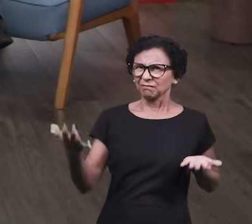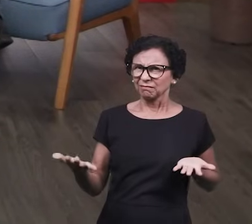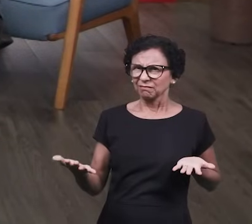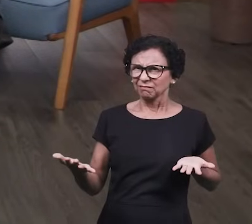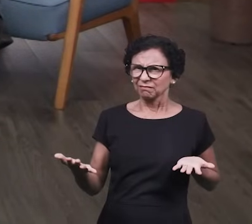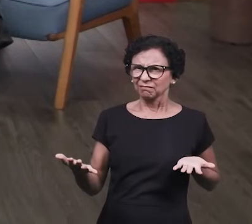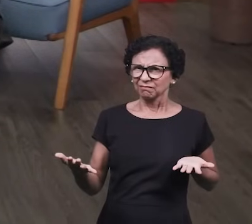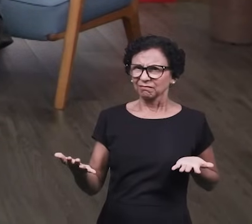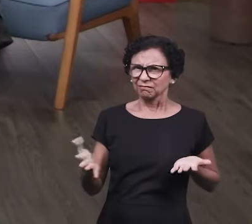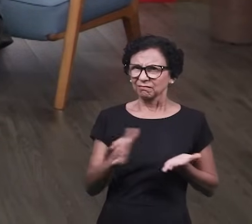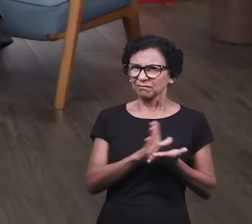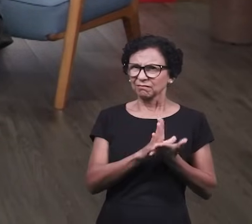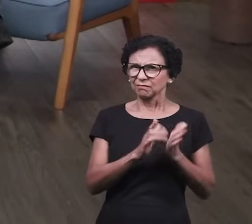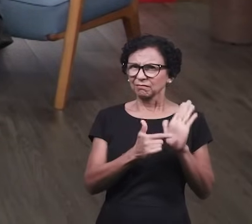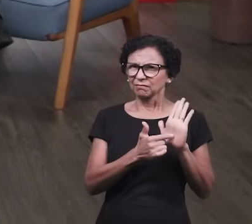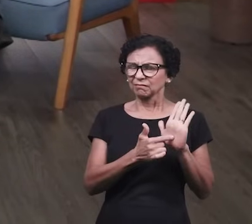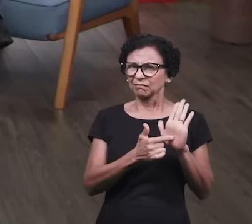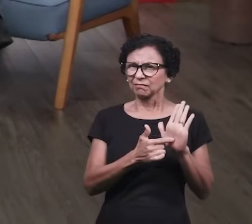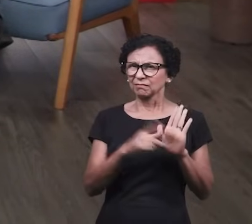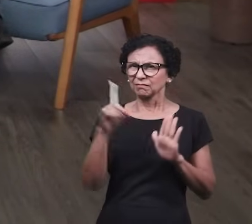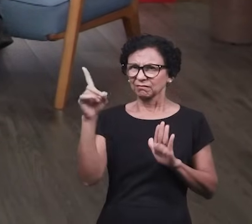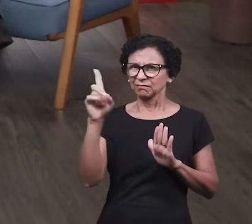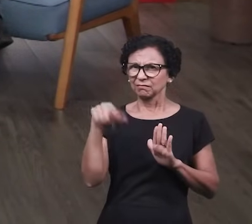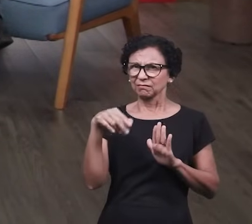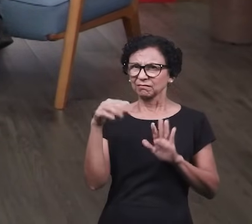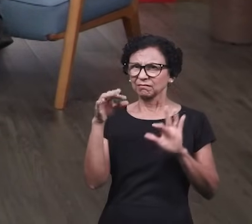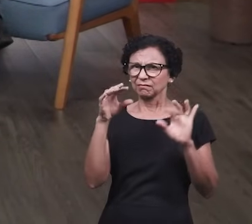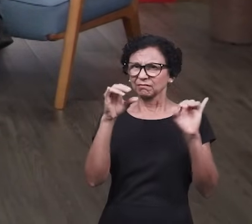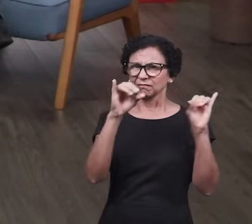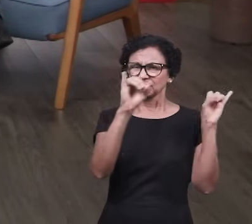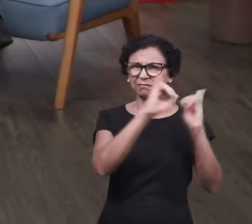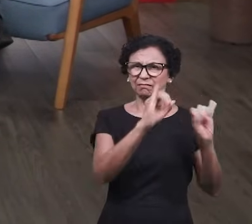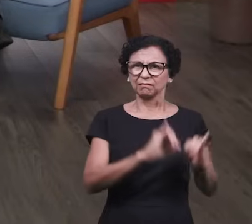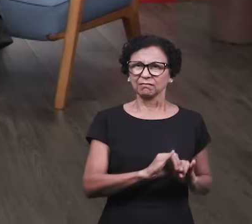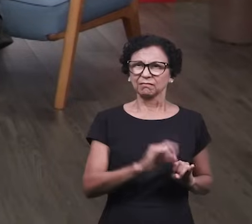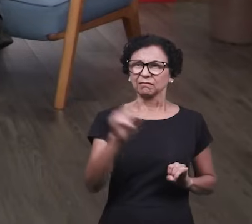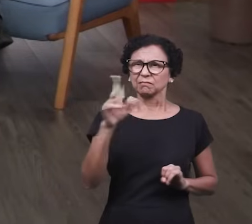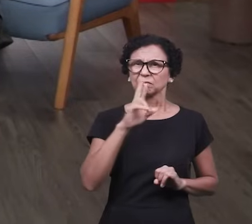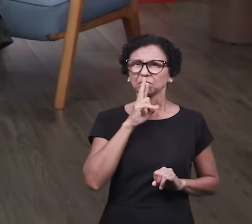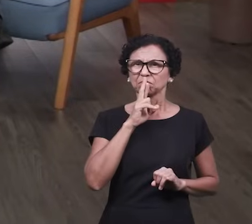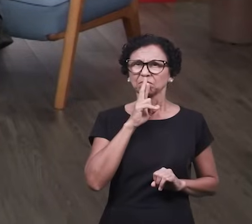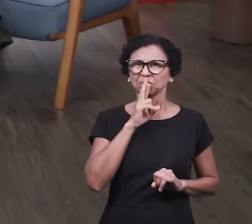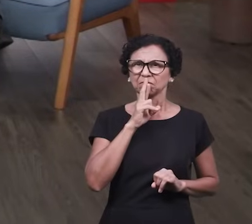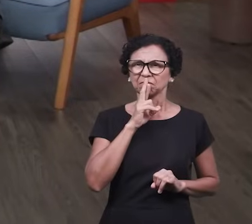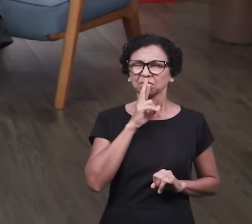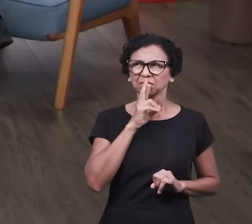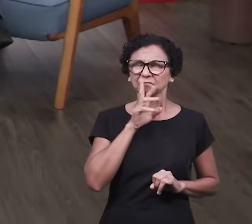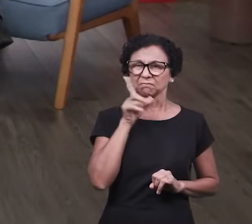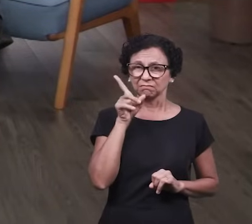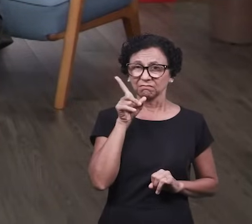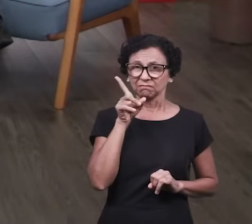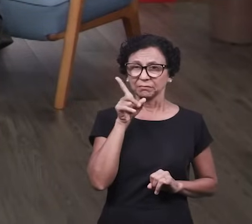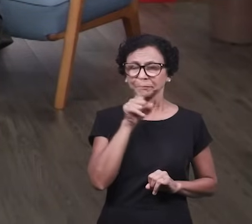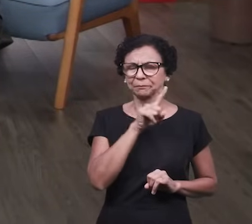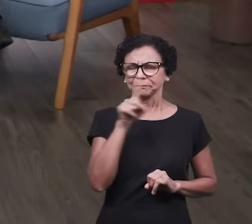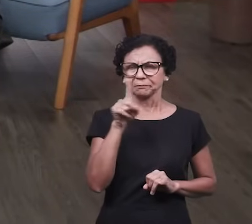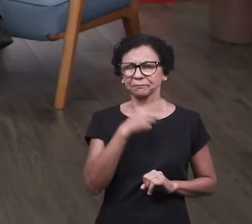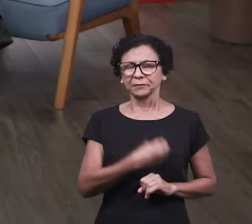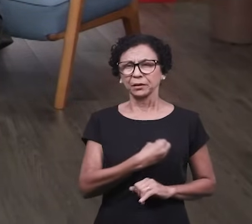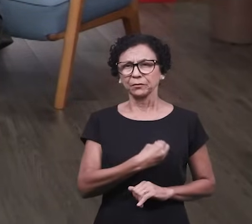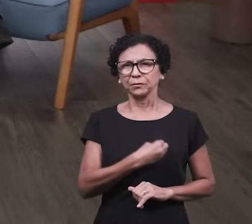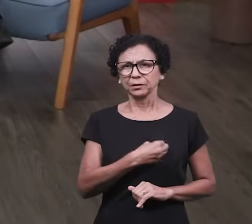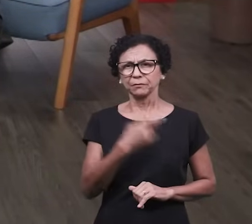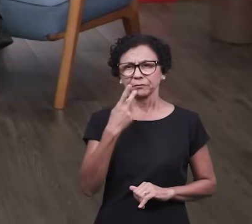Usando a palavra que está aqui na Bíblia, ele é um ídolo mudo, não é? Não, ele é um Senhor